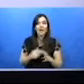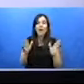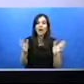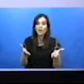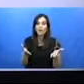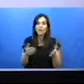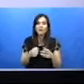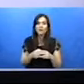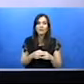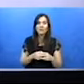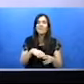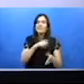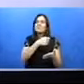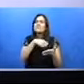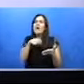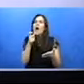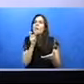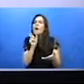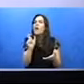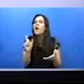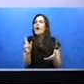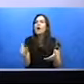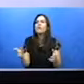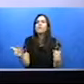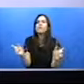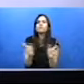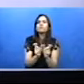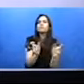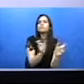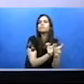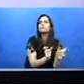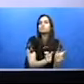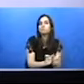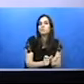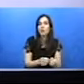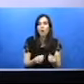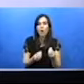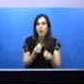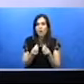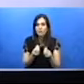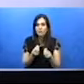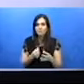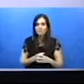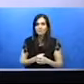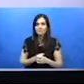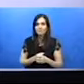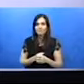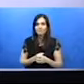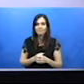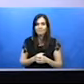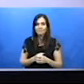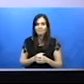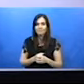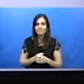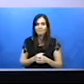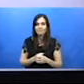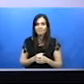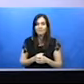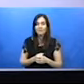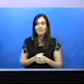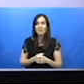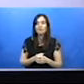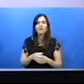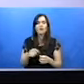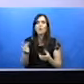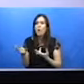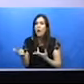Registrar. Escreva a palavra que se forma com as letras iniciais destacadas das palavras abaixo. Aqui nós vamos